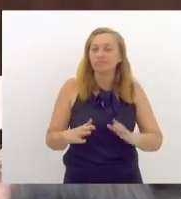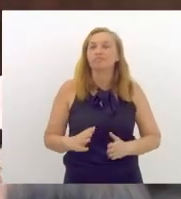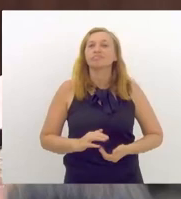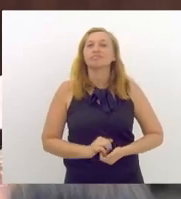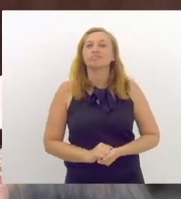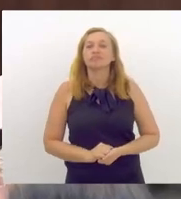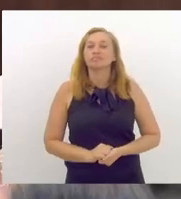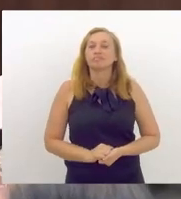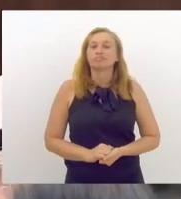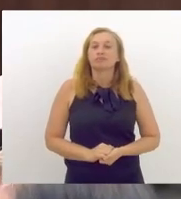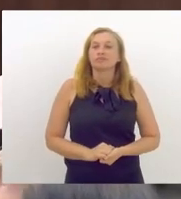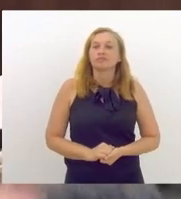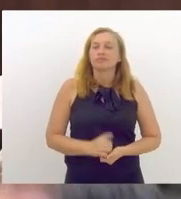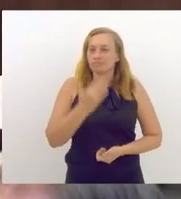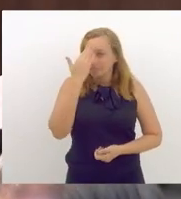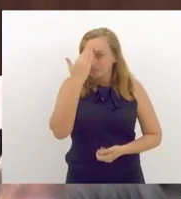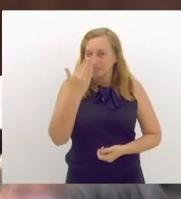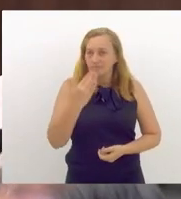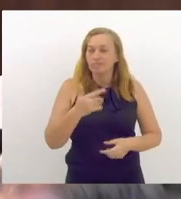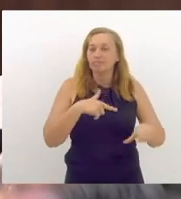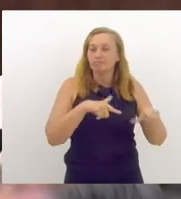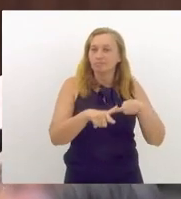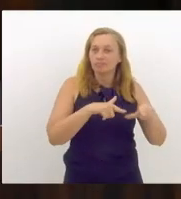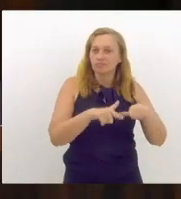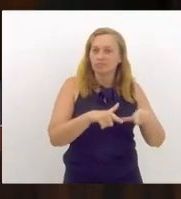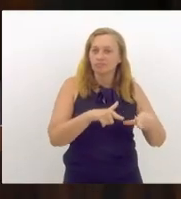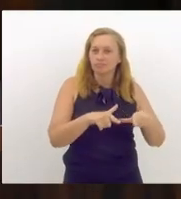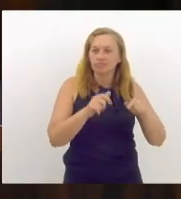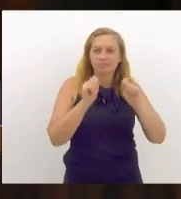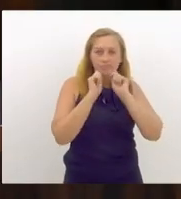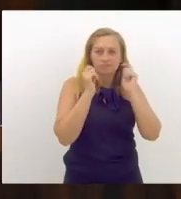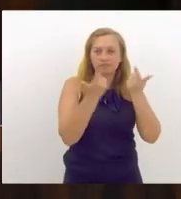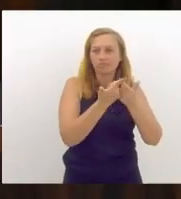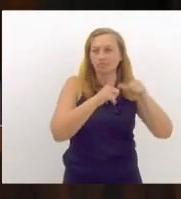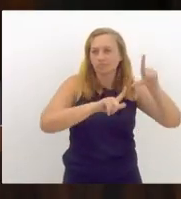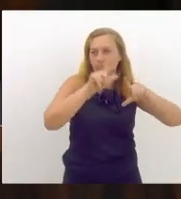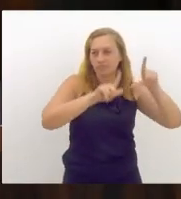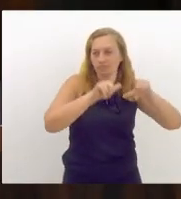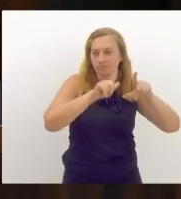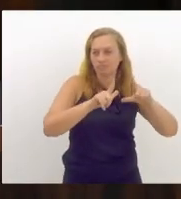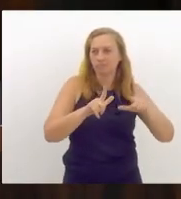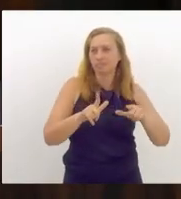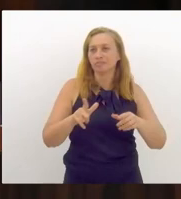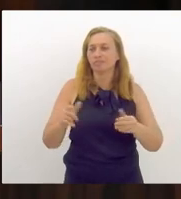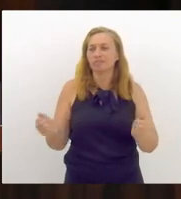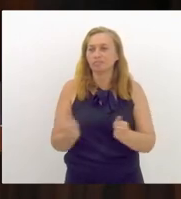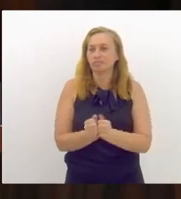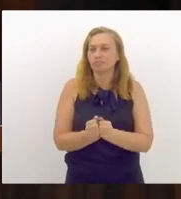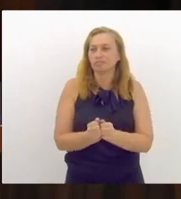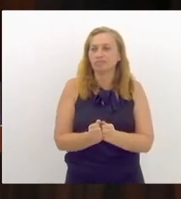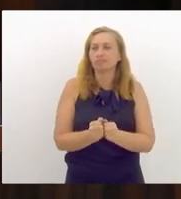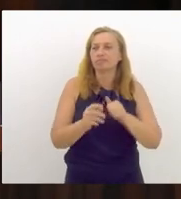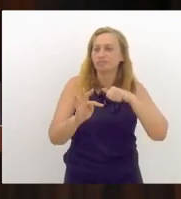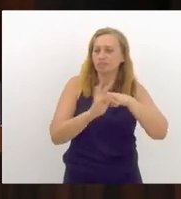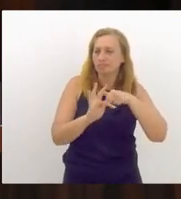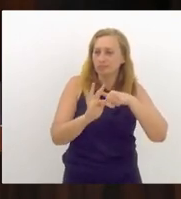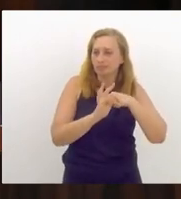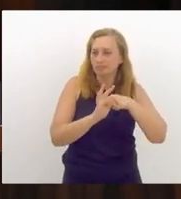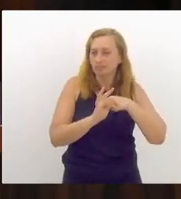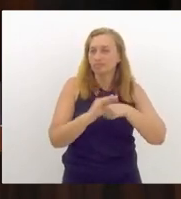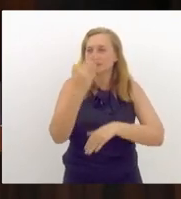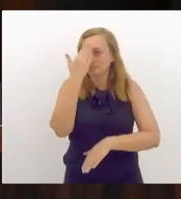servidores agradecer aos trabalhadores e trabalhadoras da TV alergicos tiveram conosco da técnica